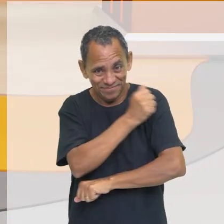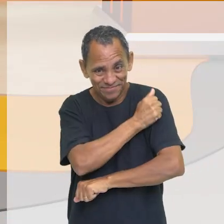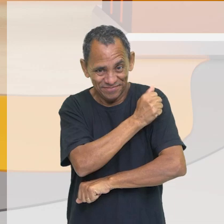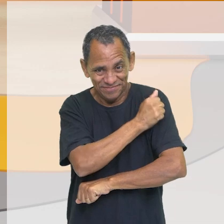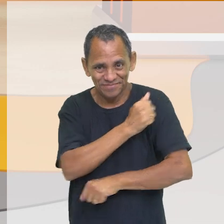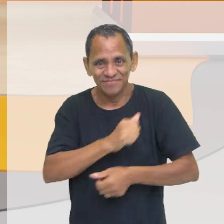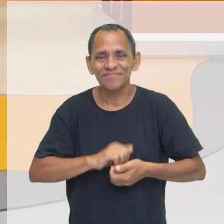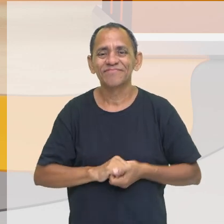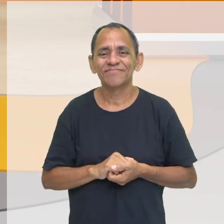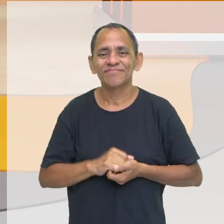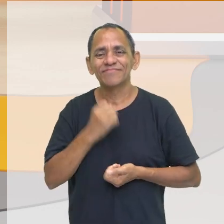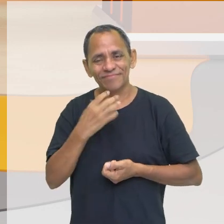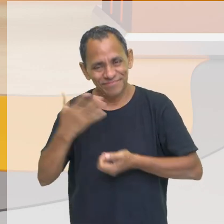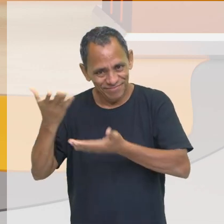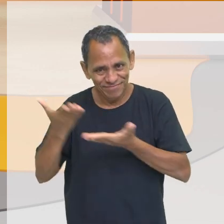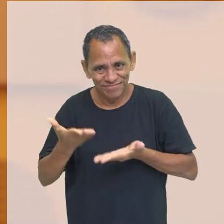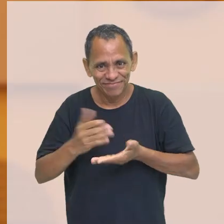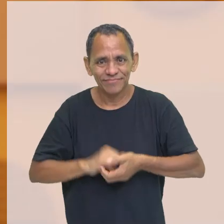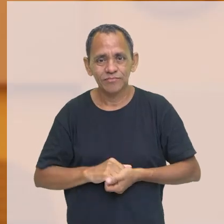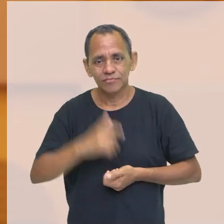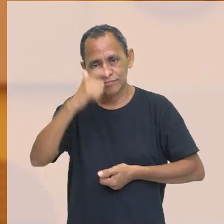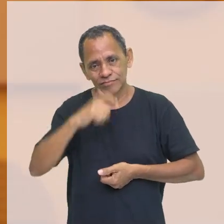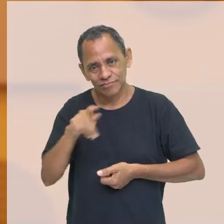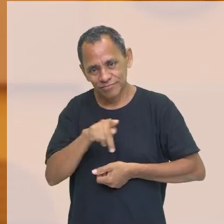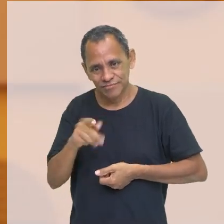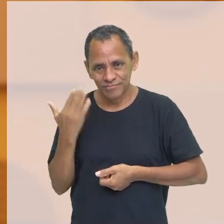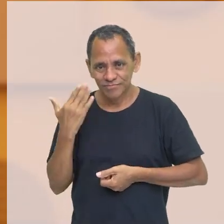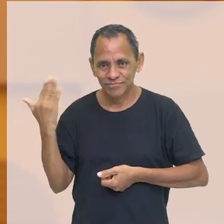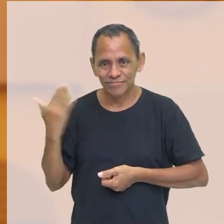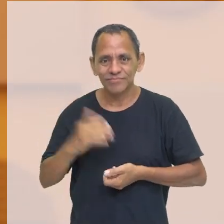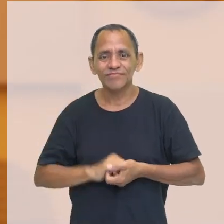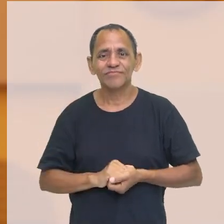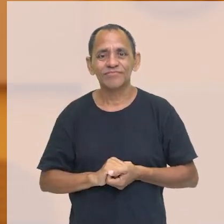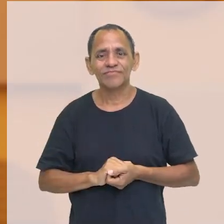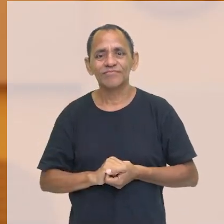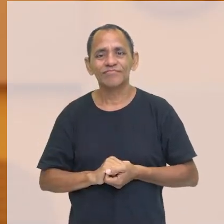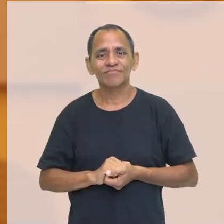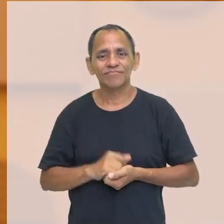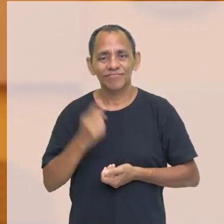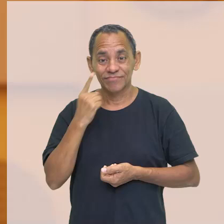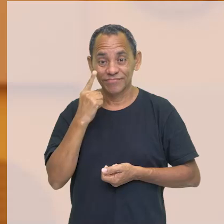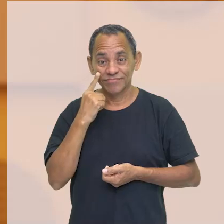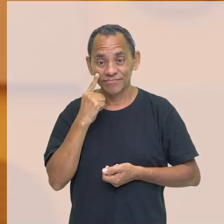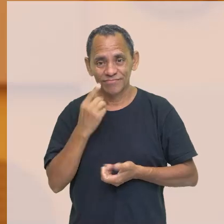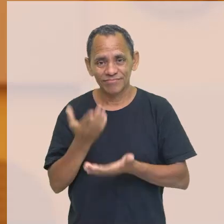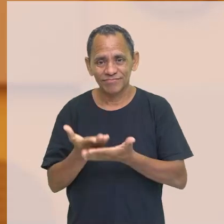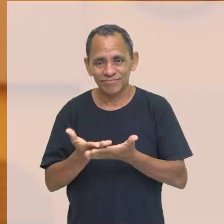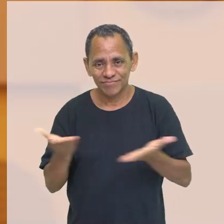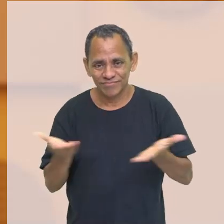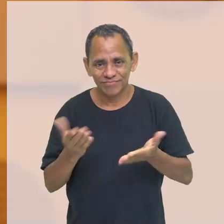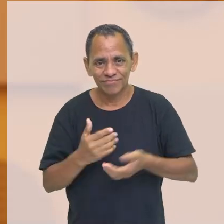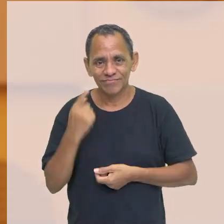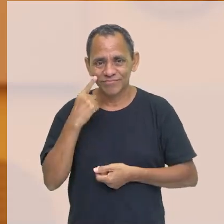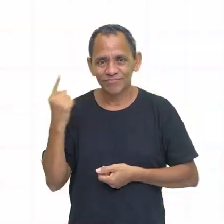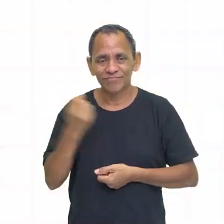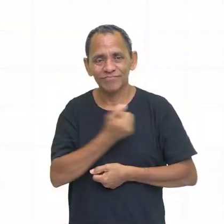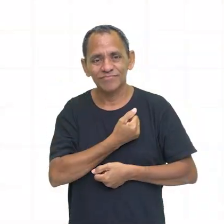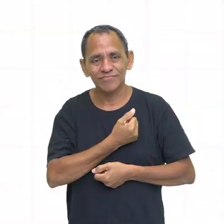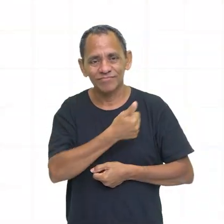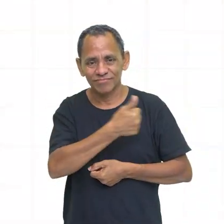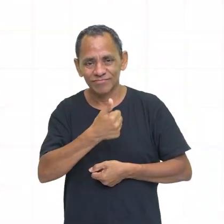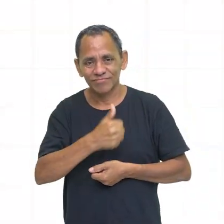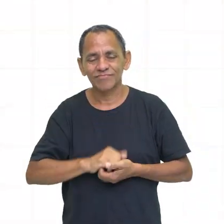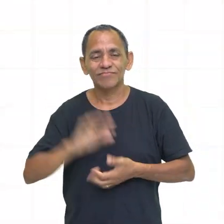queridos alunos, sejam bem-vindos. Eu sou a professora Michele Santos e vamos verificar a nossa aula.